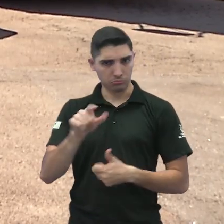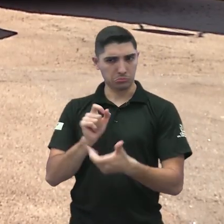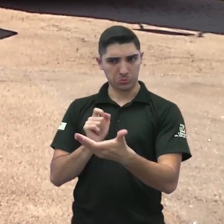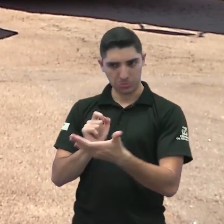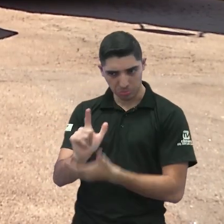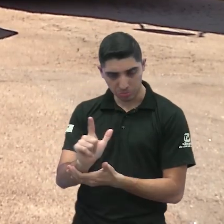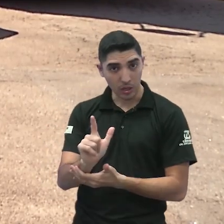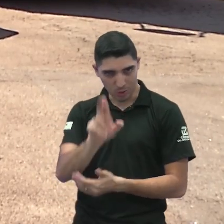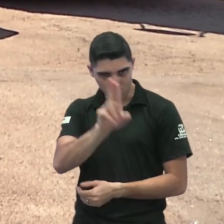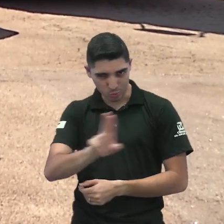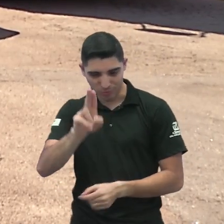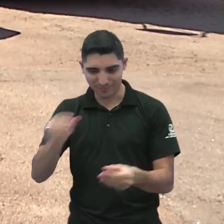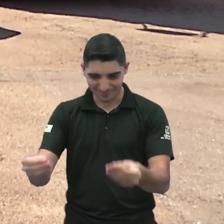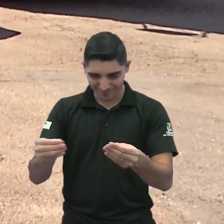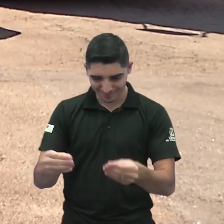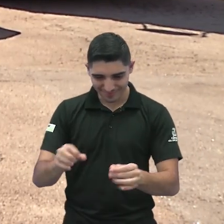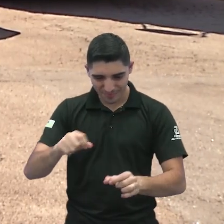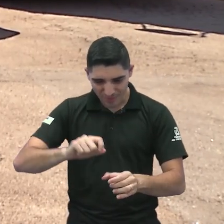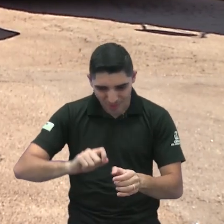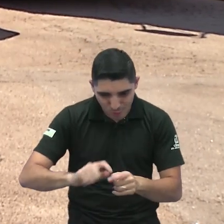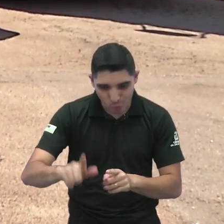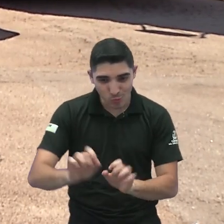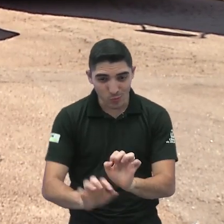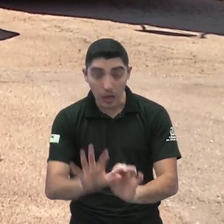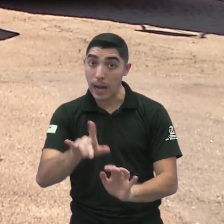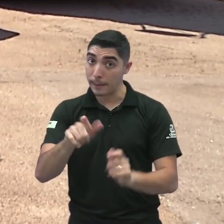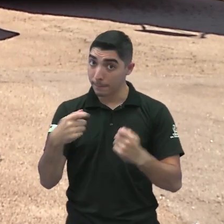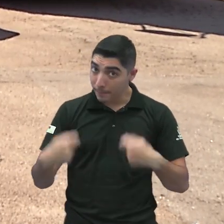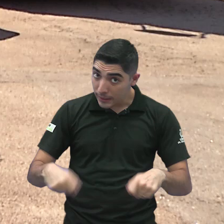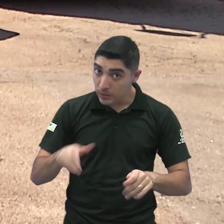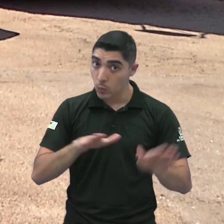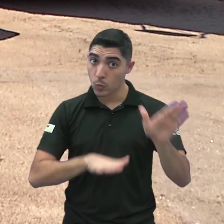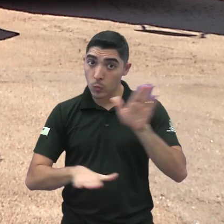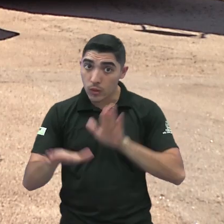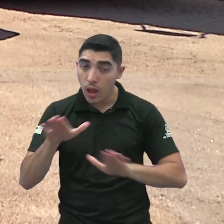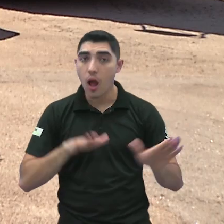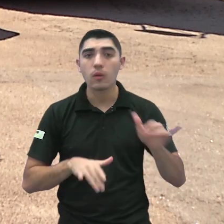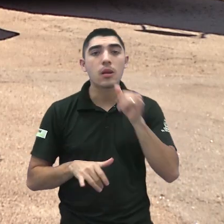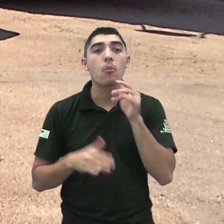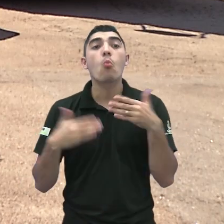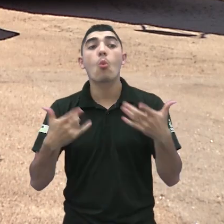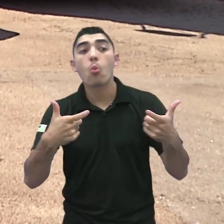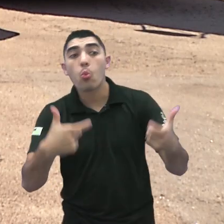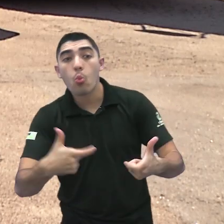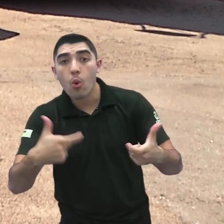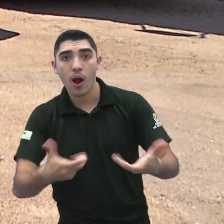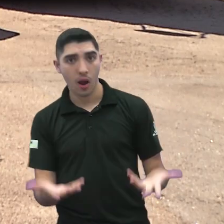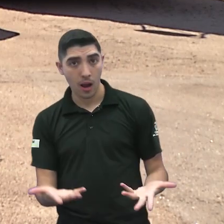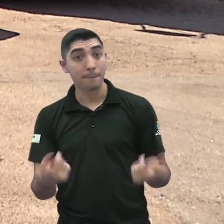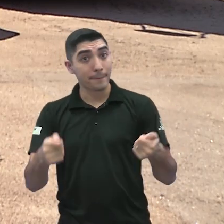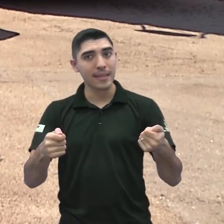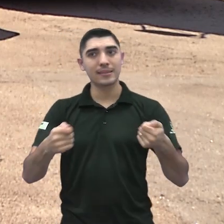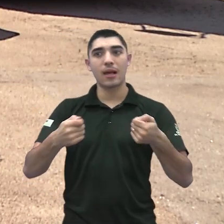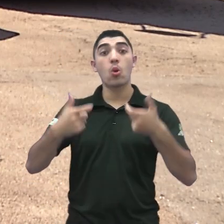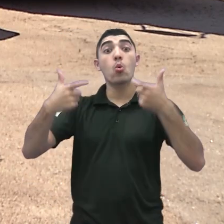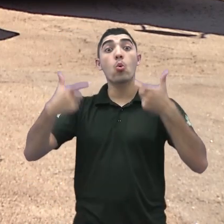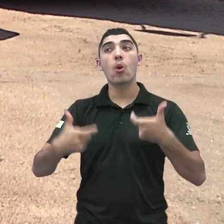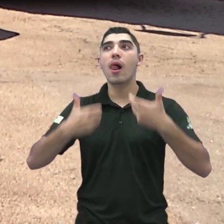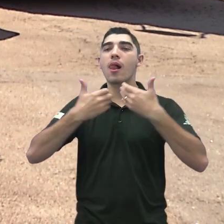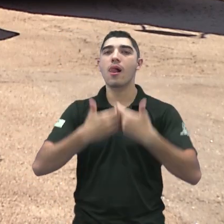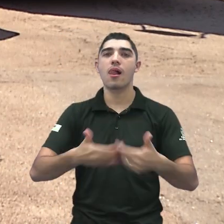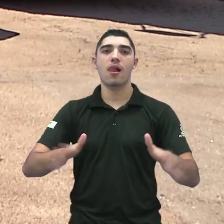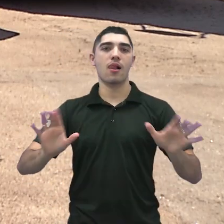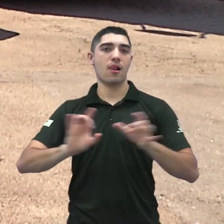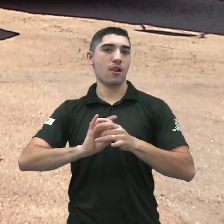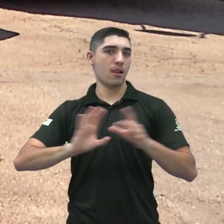da utilização, o usuário, é importante que ele tenha alguns cuidados, como o local, que seja um local